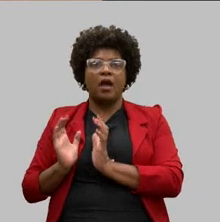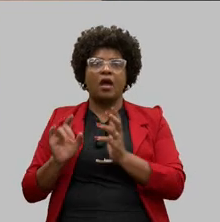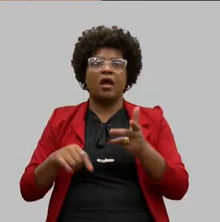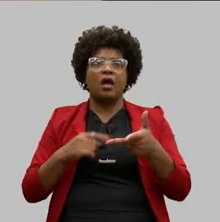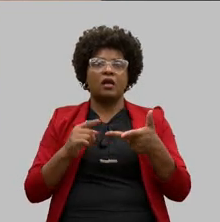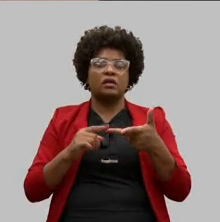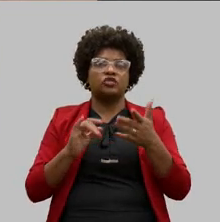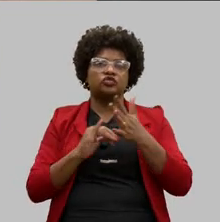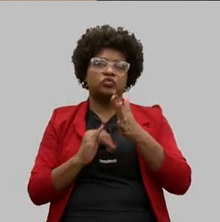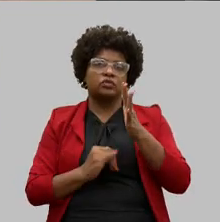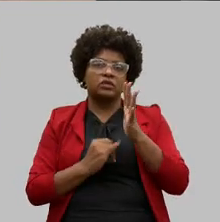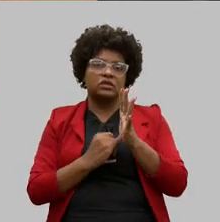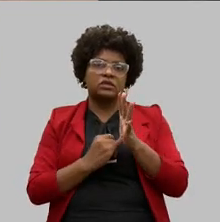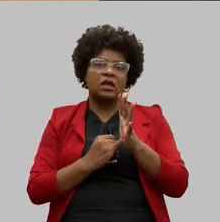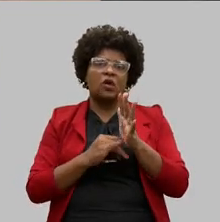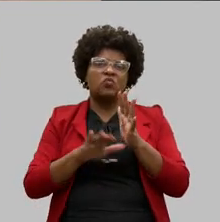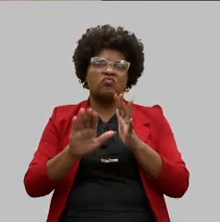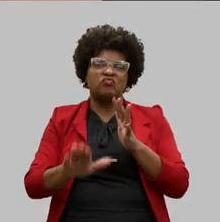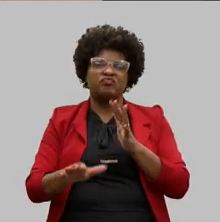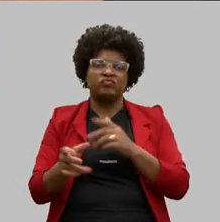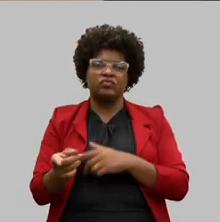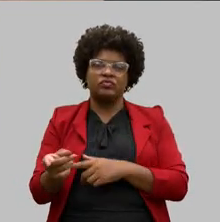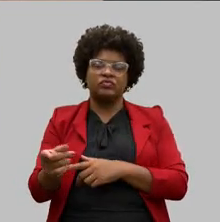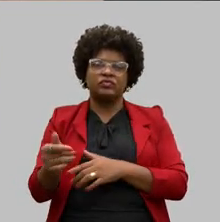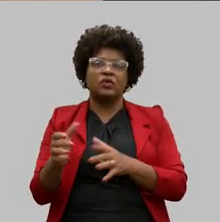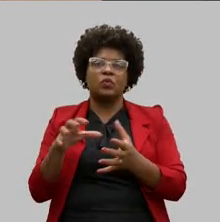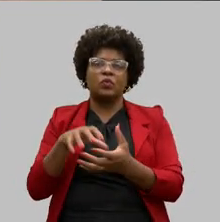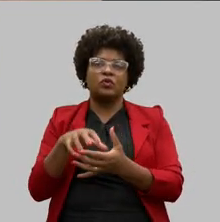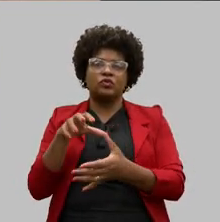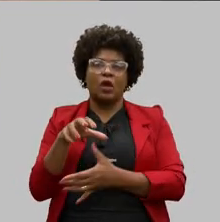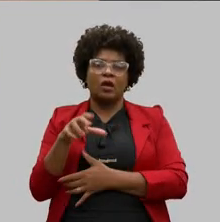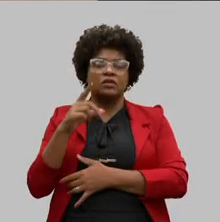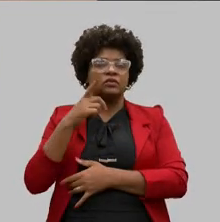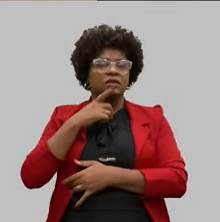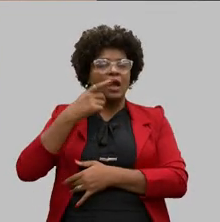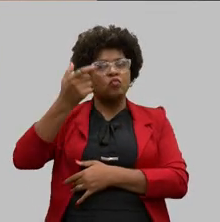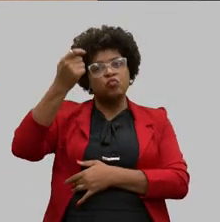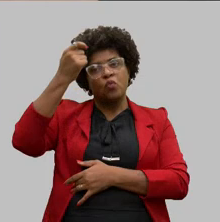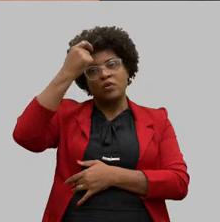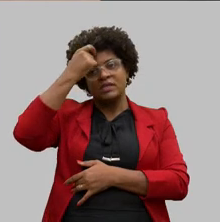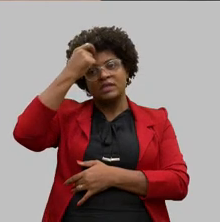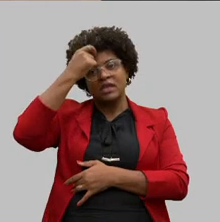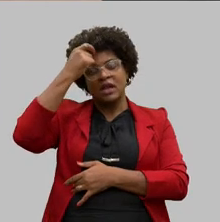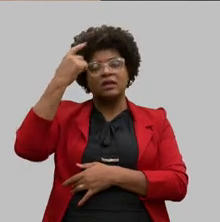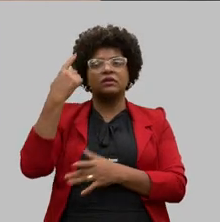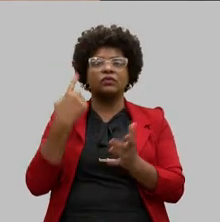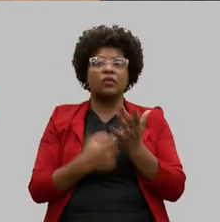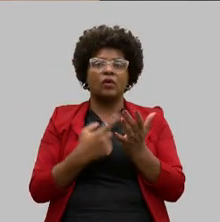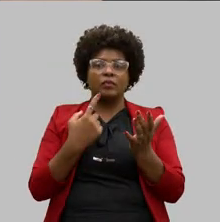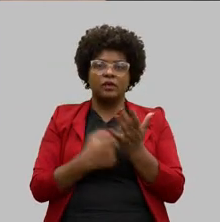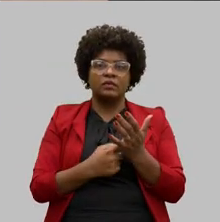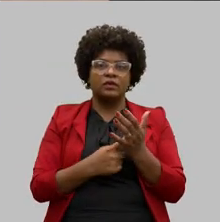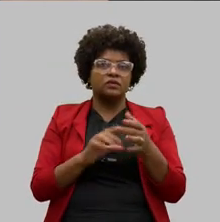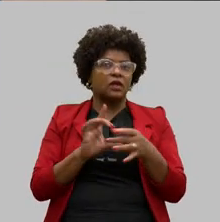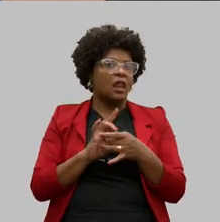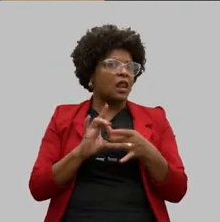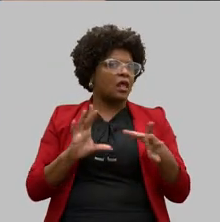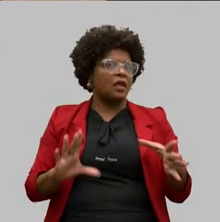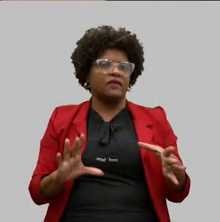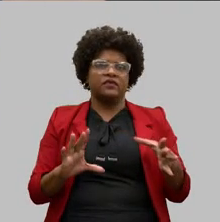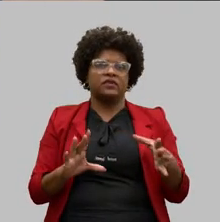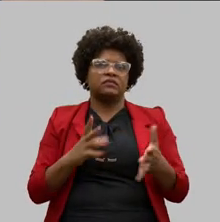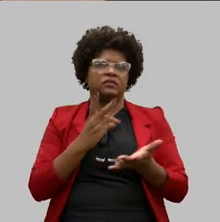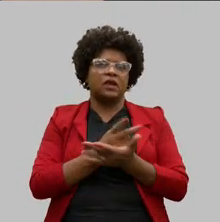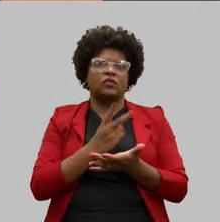idosos e cientes do nosso compromisso queremos deixar claro aqui a nossa disposição de continuar trabalhando